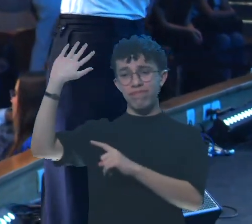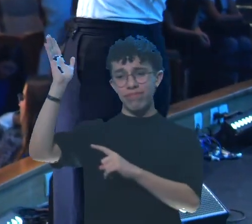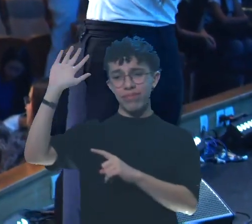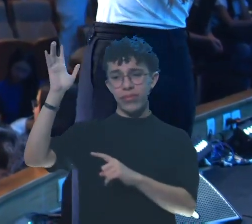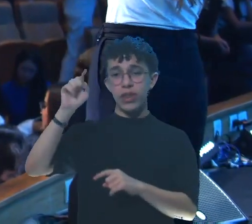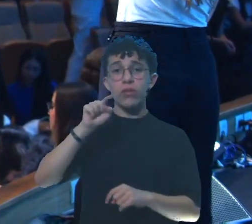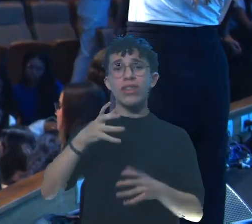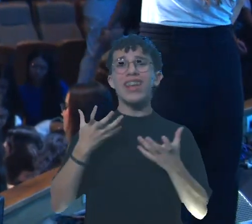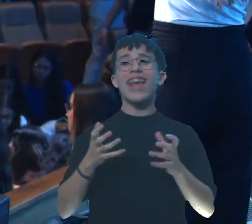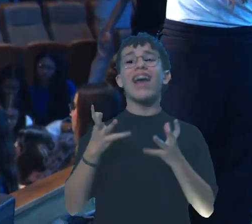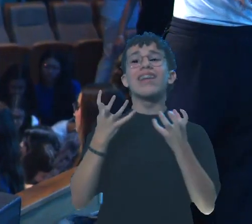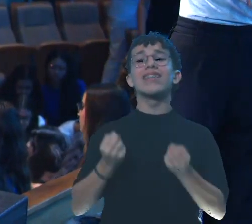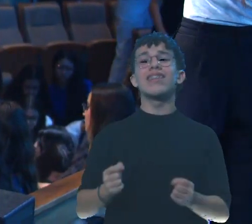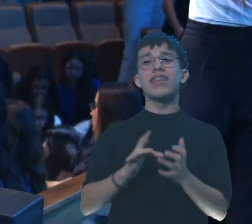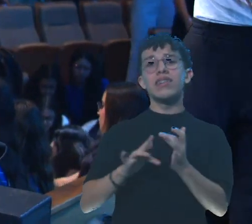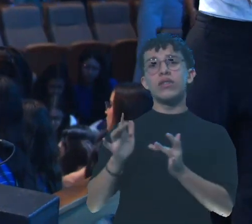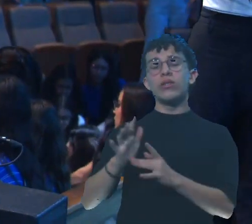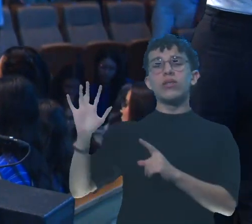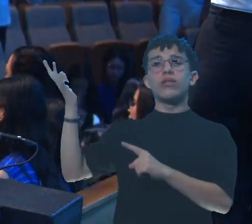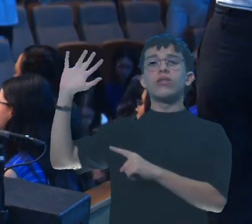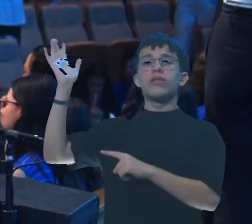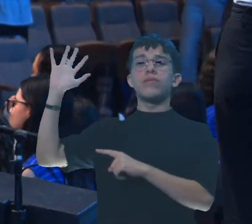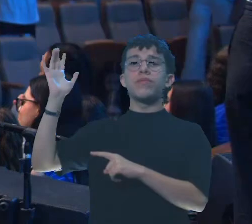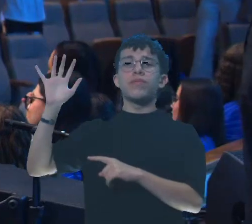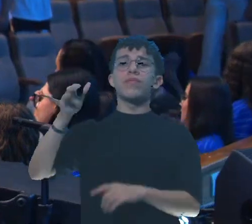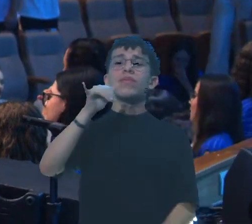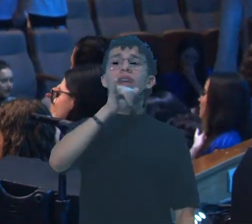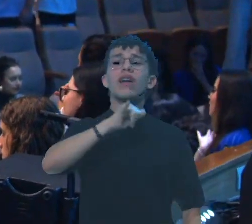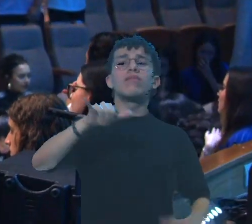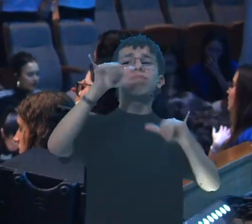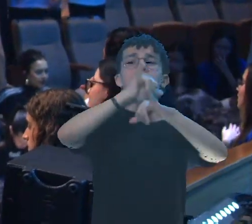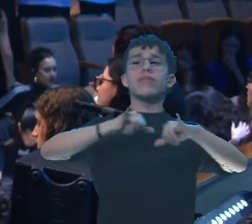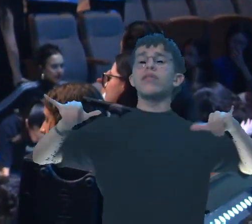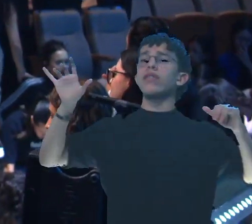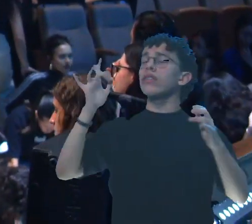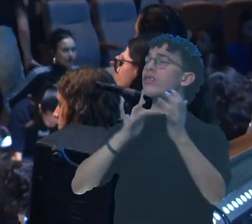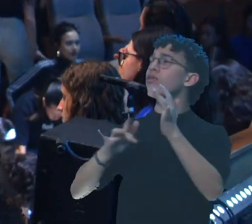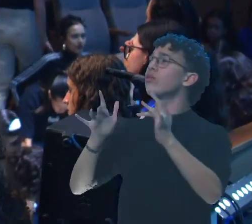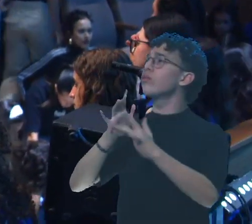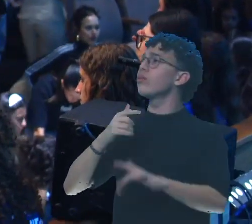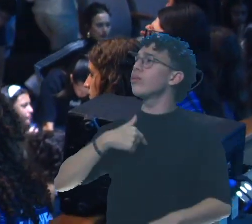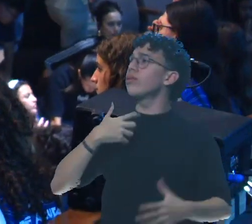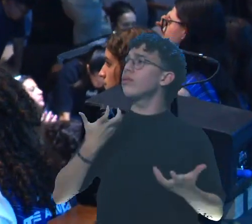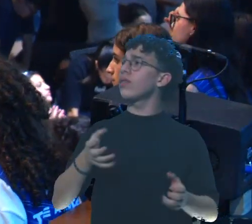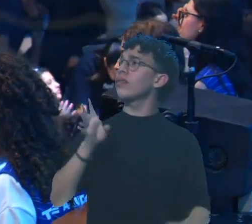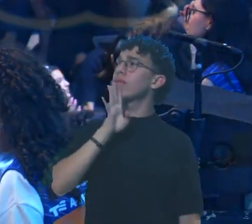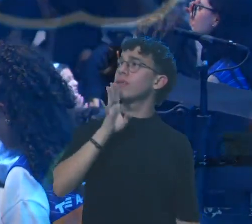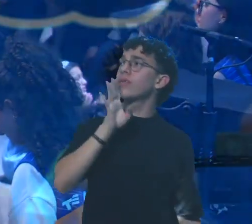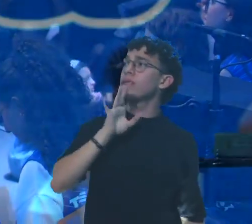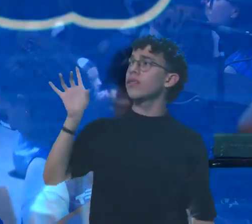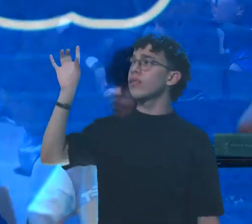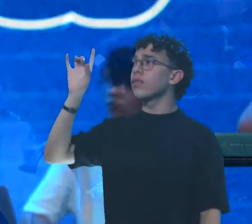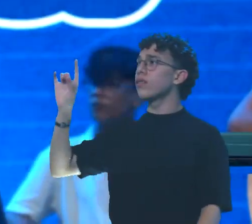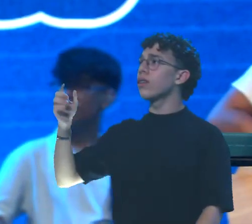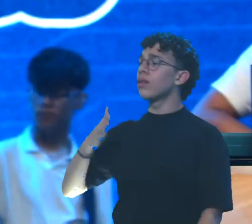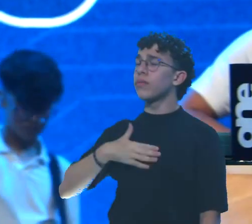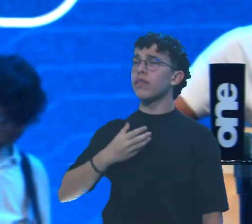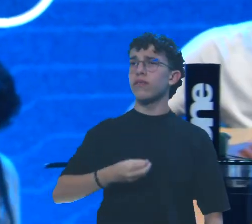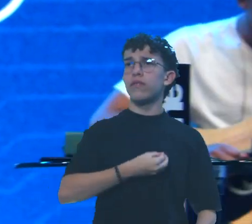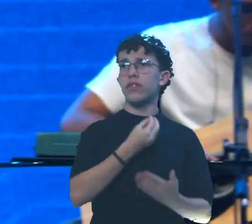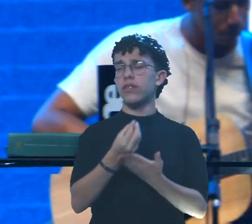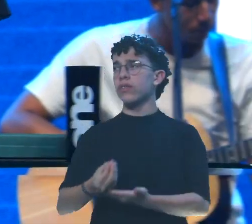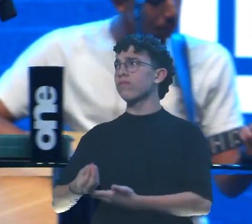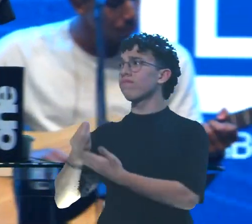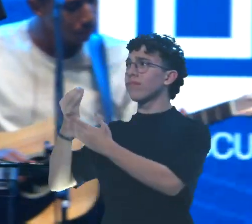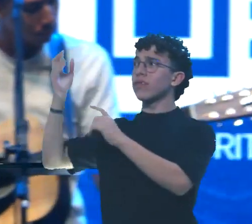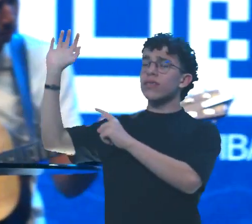não tenha vergonha. Levanta sua mão e fala: Jesus, eu quero te conhecer. Eu quero entregar a minha vida para o Senhor.